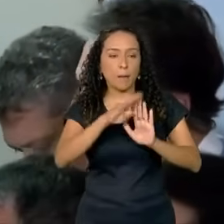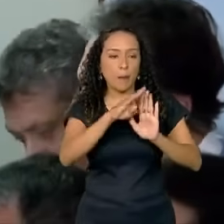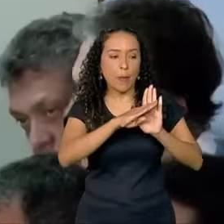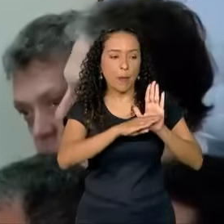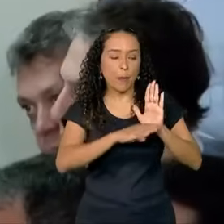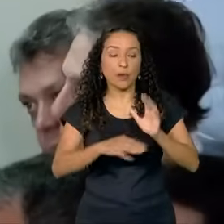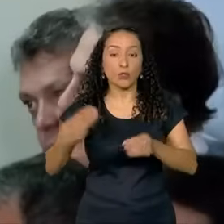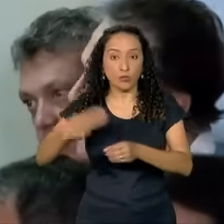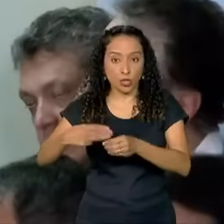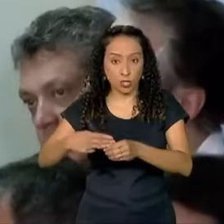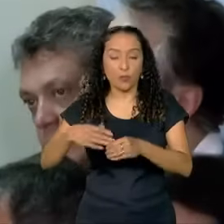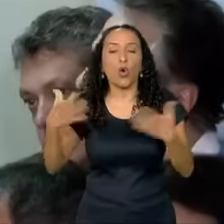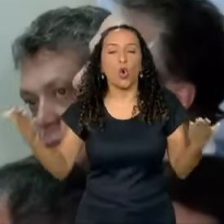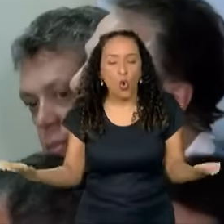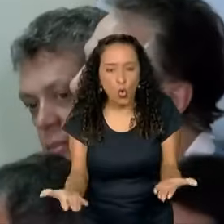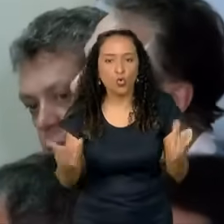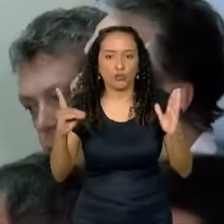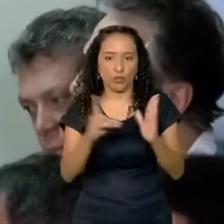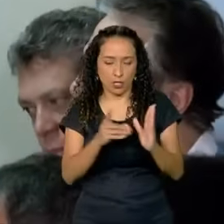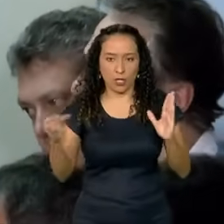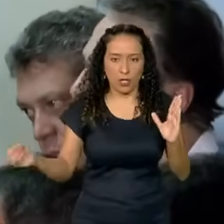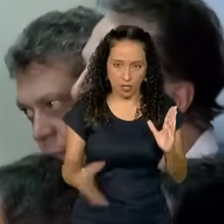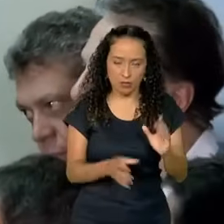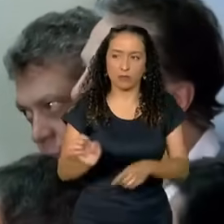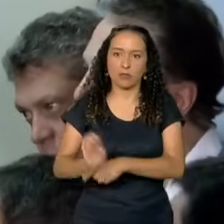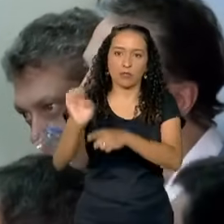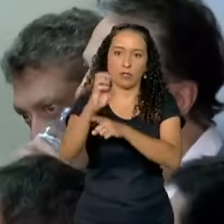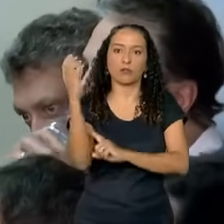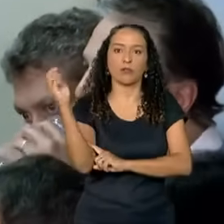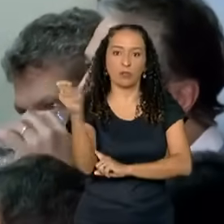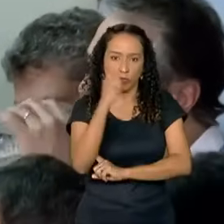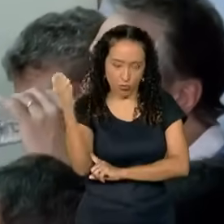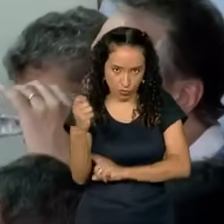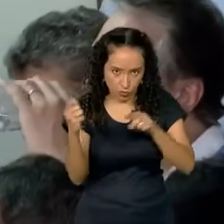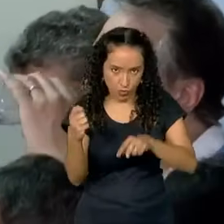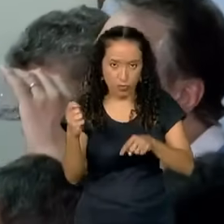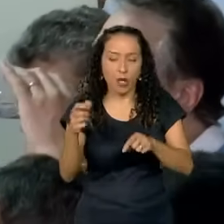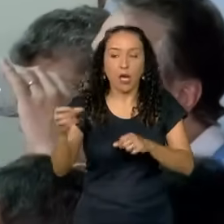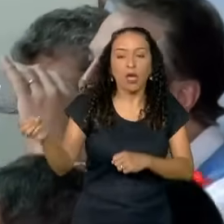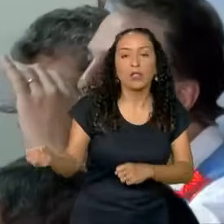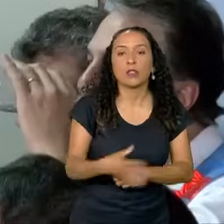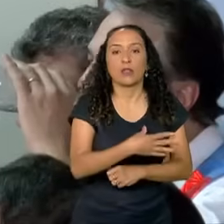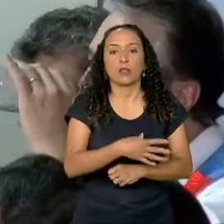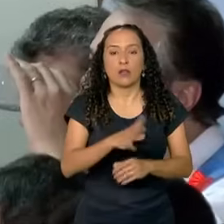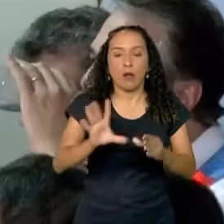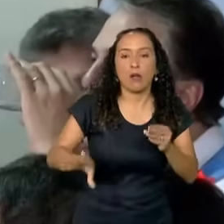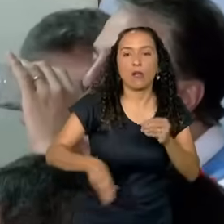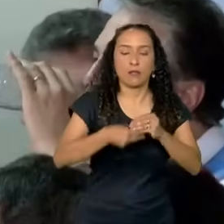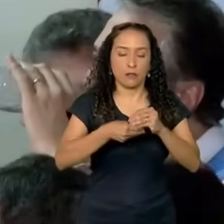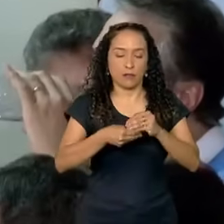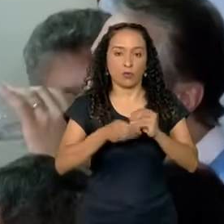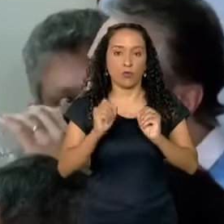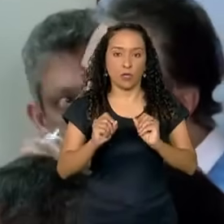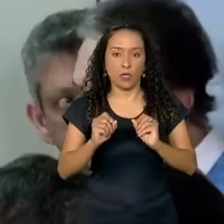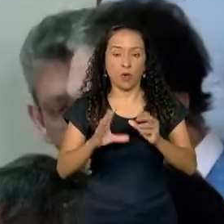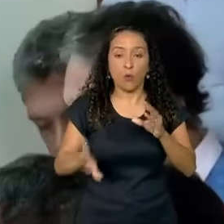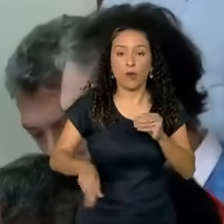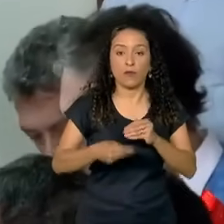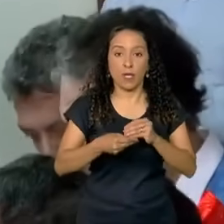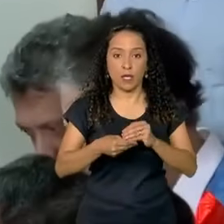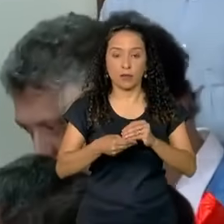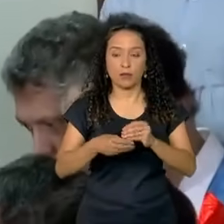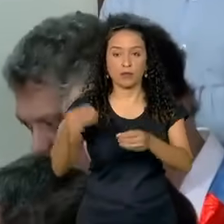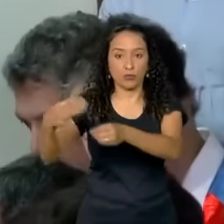Aí, o decreto de hoje do governo do Estado do Rio Grande do Sul atualiza o anexo, atualiza o anexo